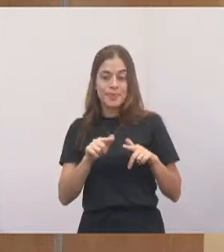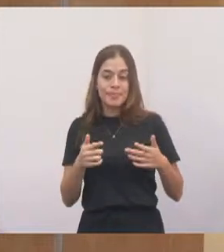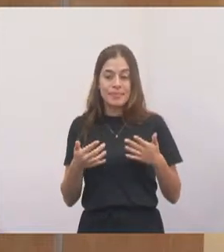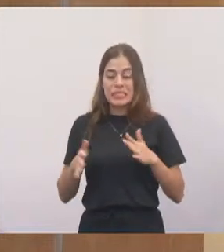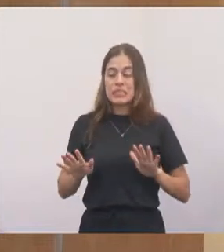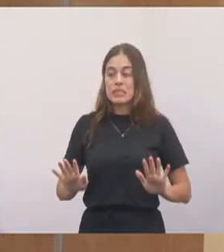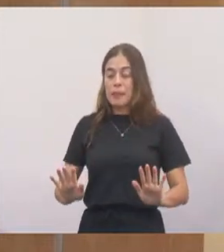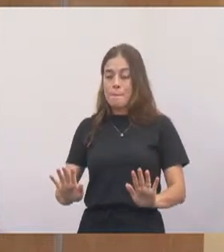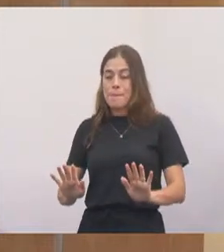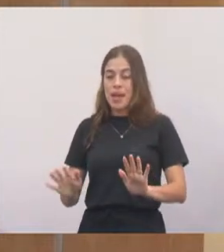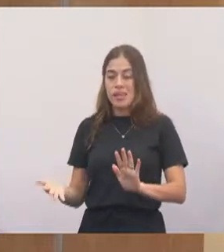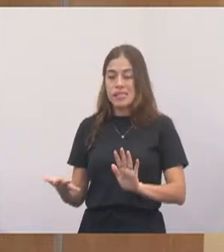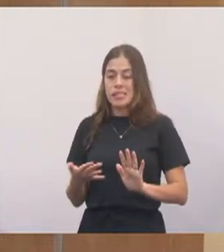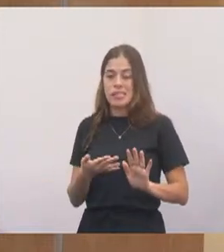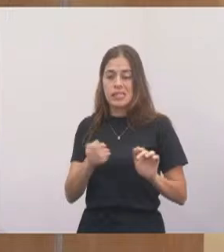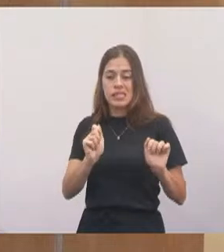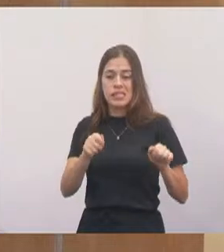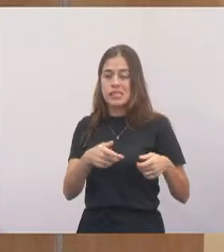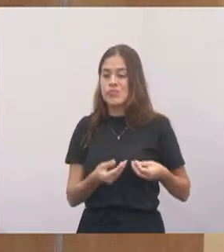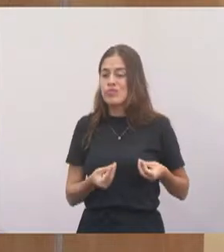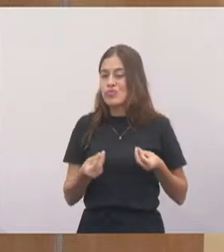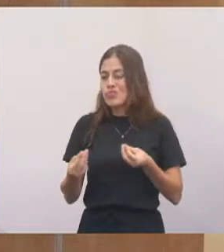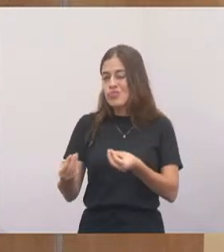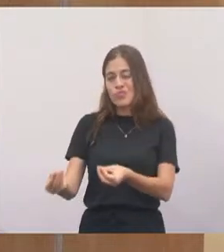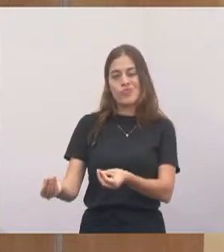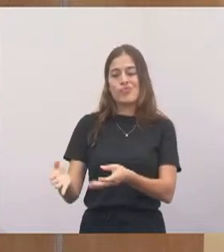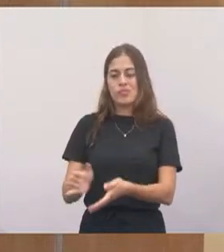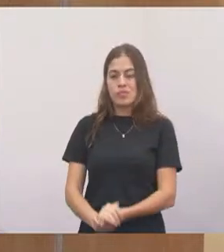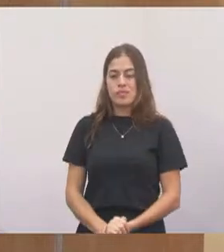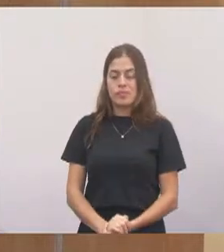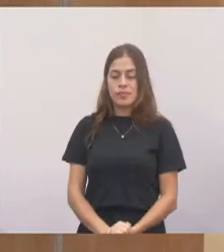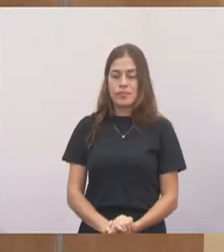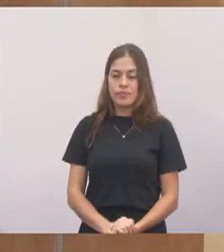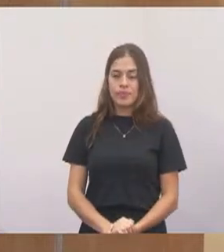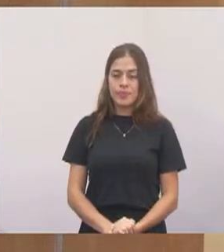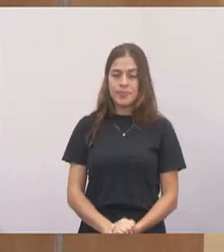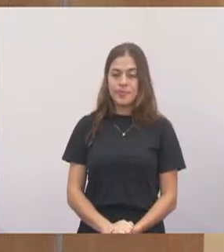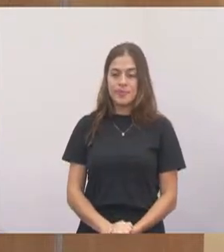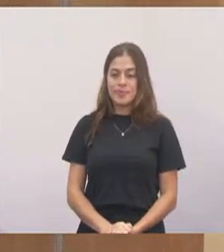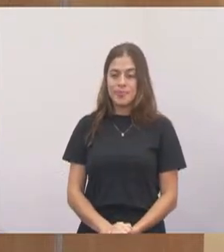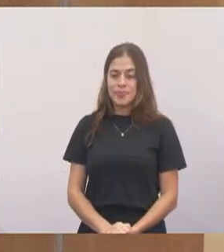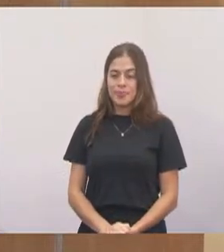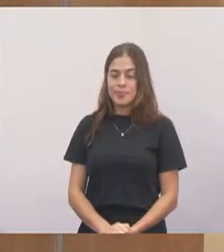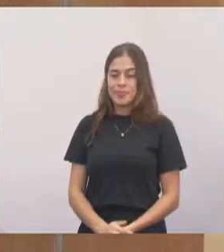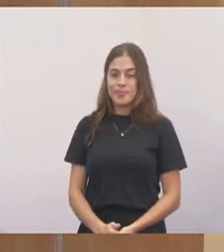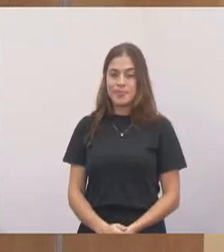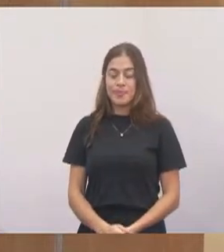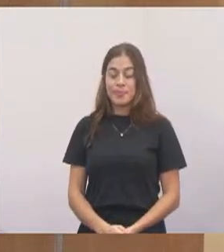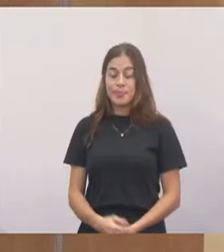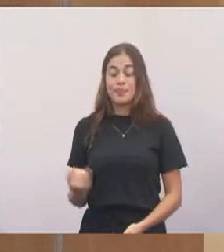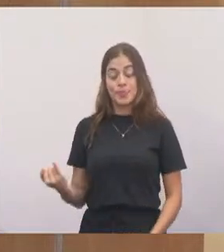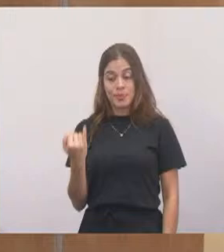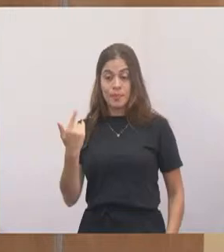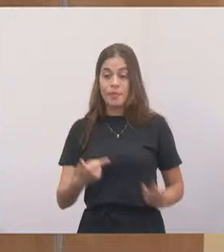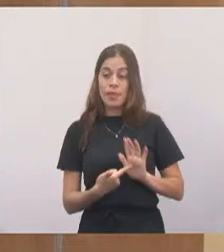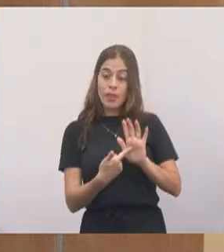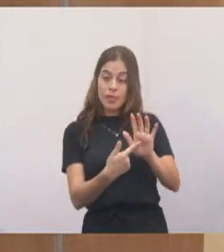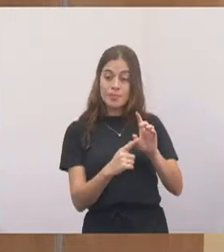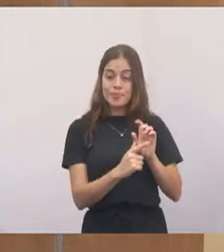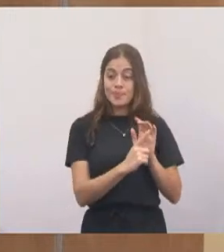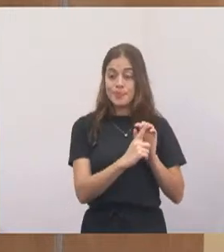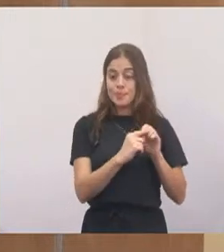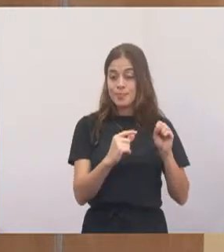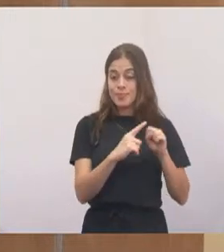por invalidização às doações. Ressalta-se que os dispositivos do artigo